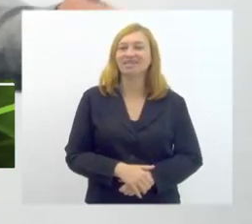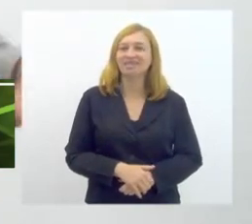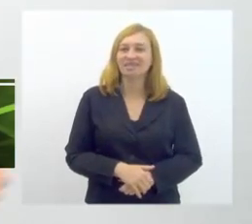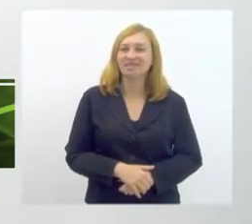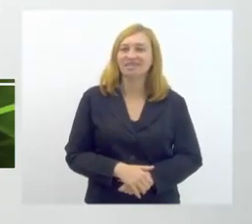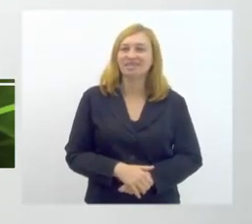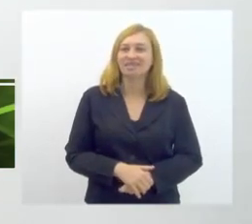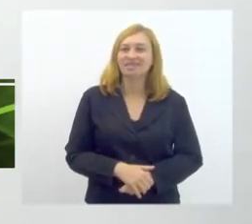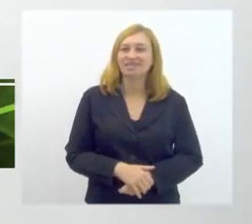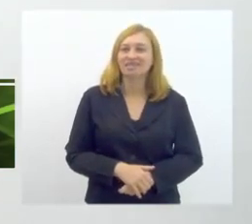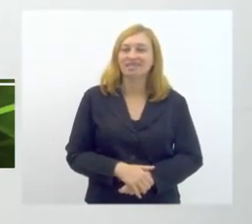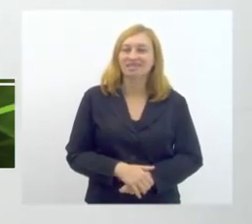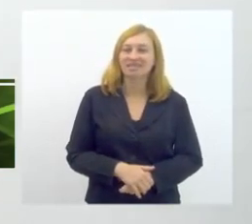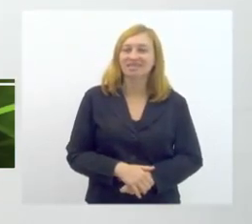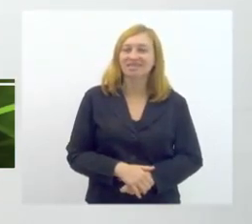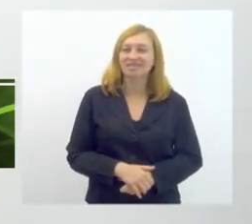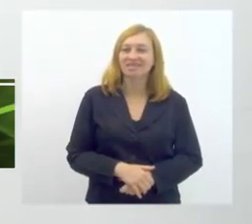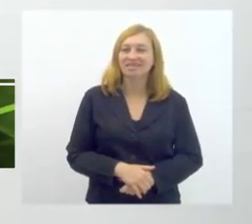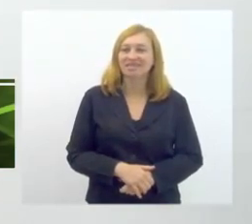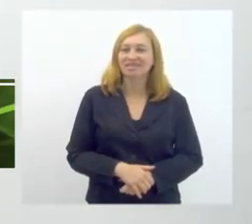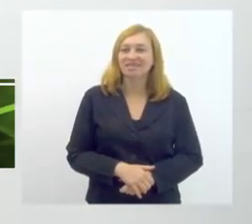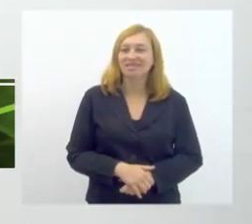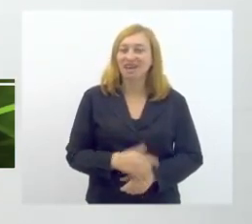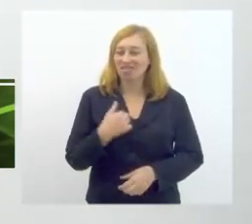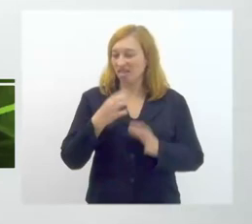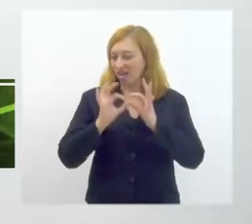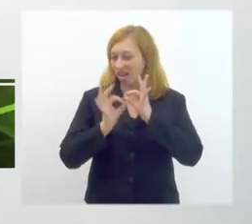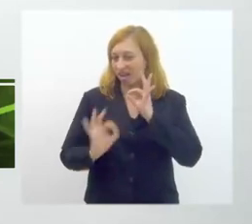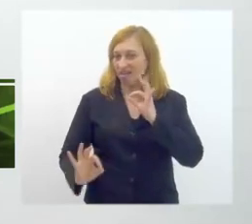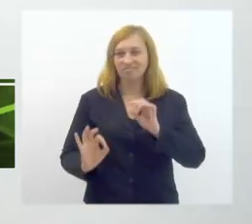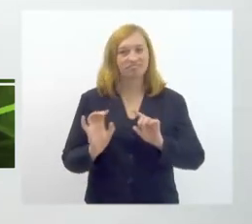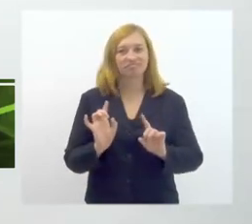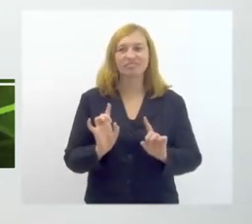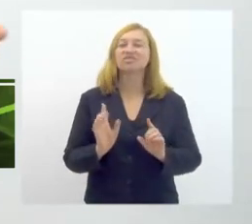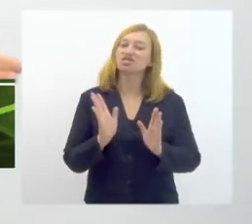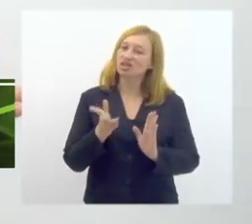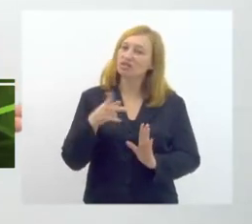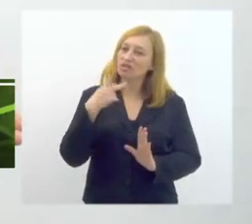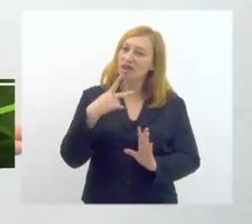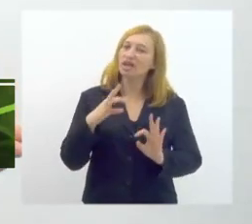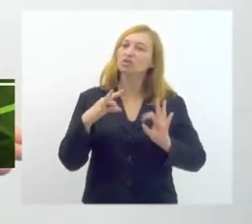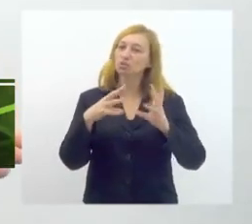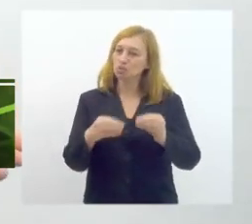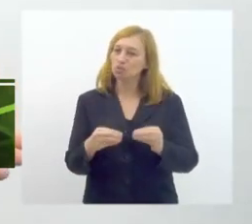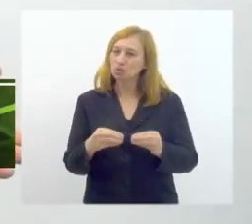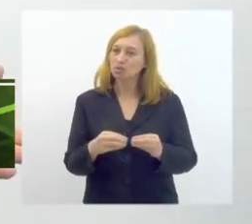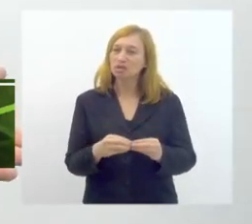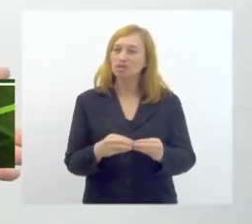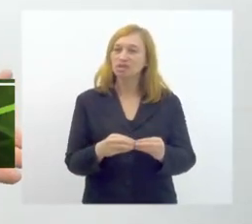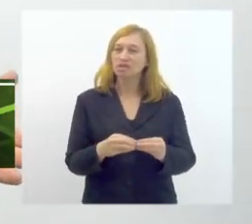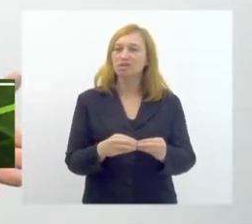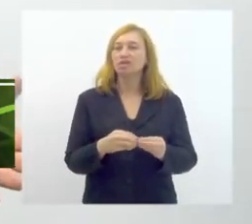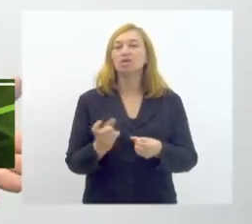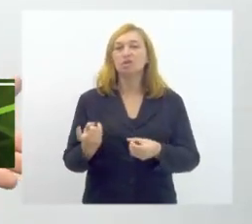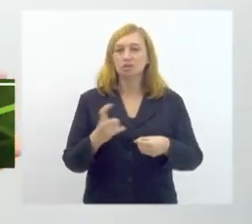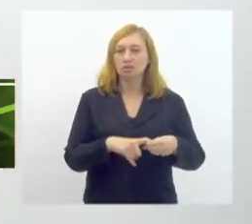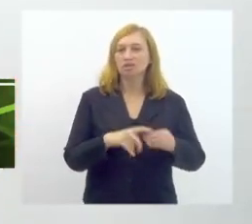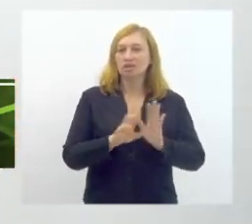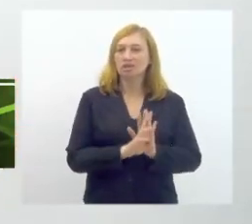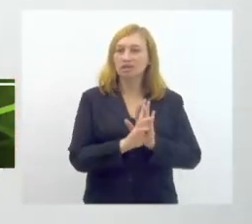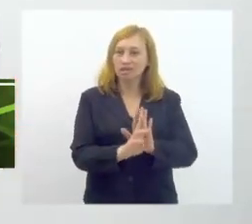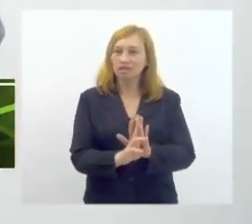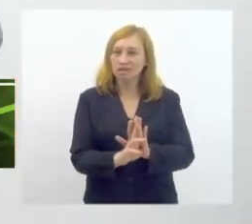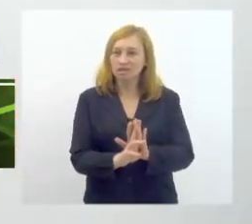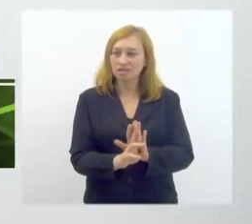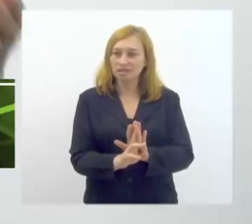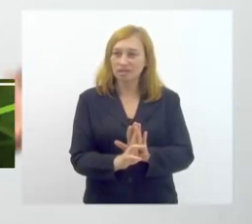tem ajudado a Serra. Não vou me prolongar, porque já foi dito tudo aquilo que os consórcios representam,